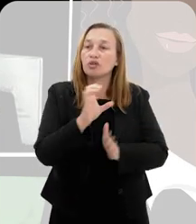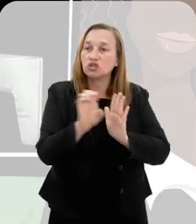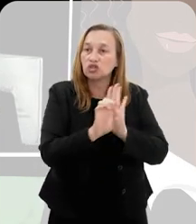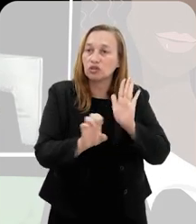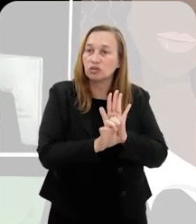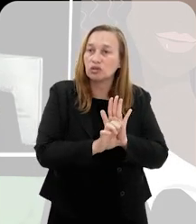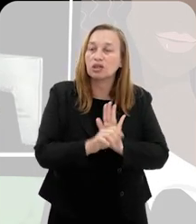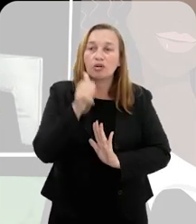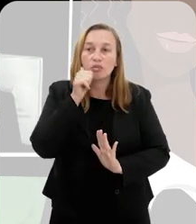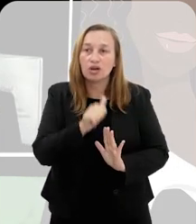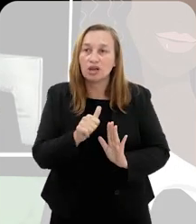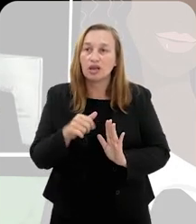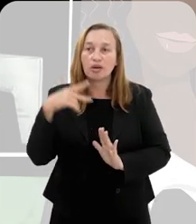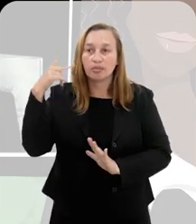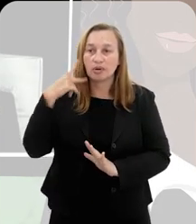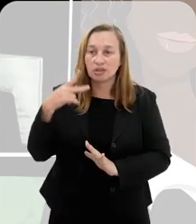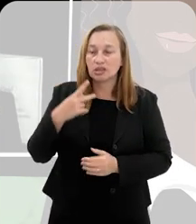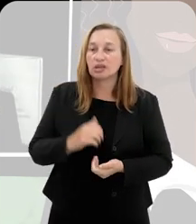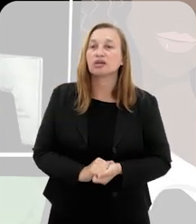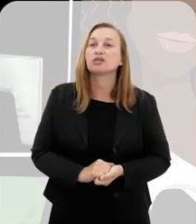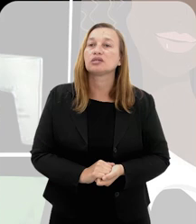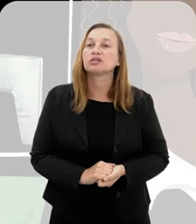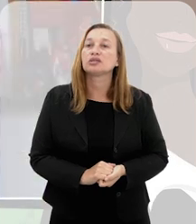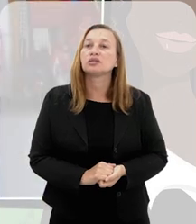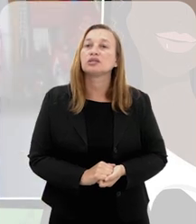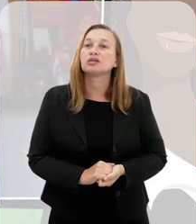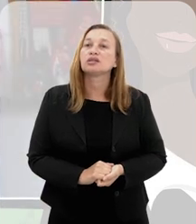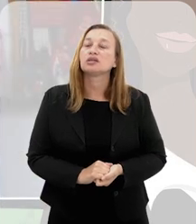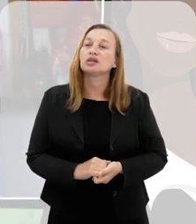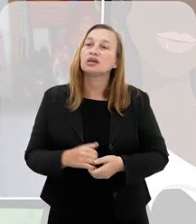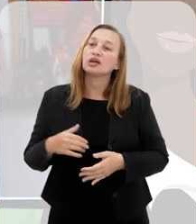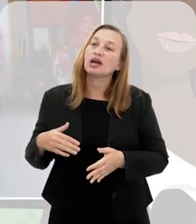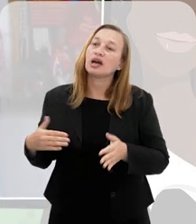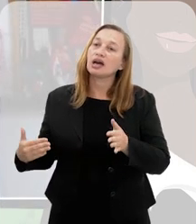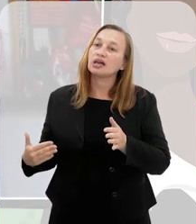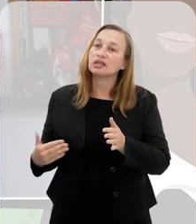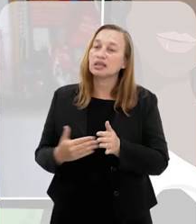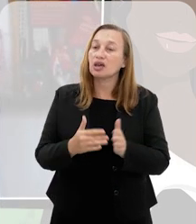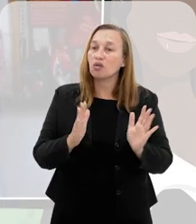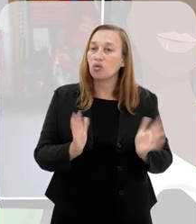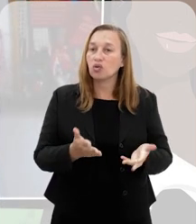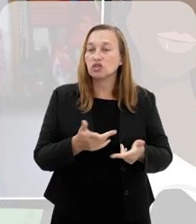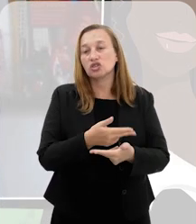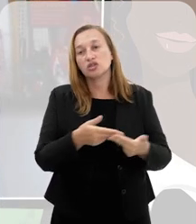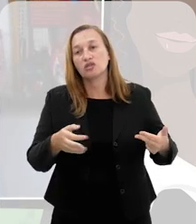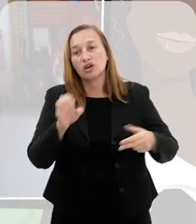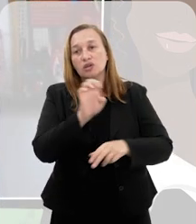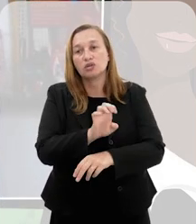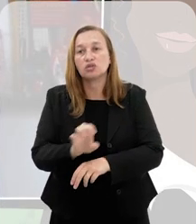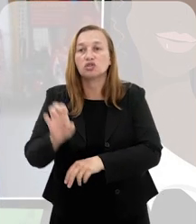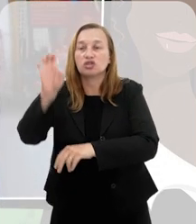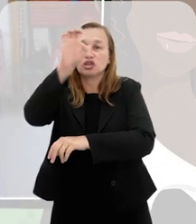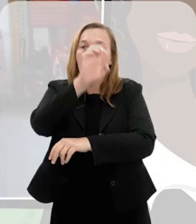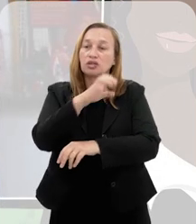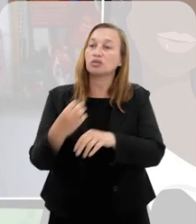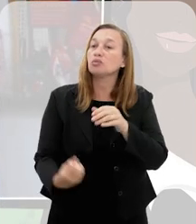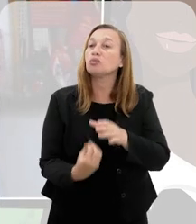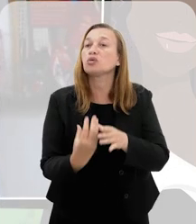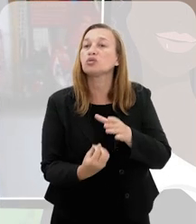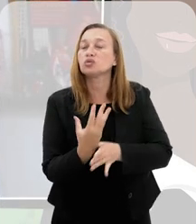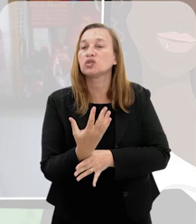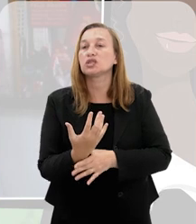força-tarefa, aprovar o Estatuto da Mulher Parlamentar e Ocupante de Cargos Públicos, que vem se vindo de lá para cá. Diversos